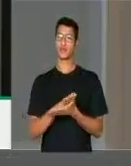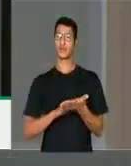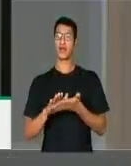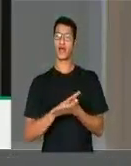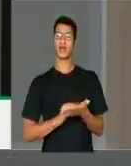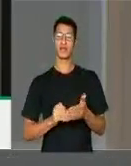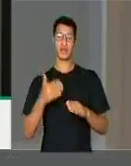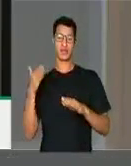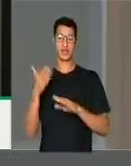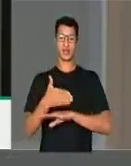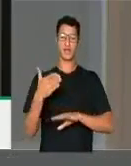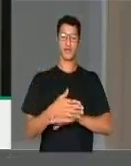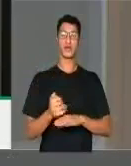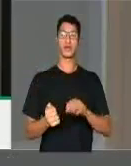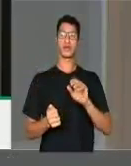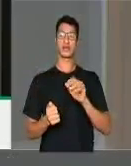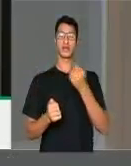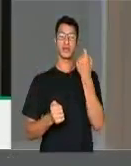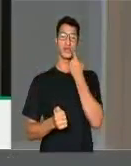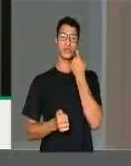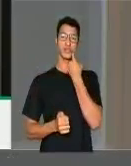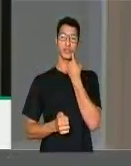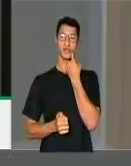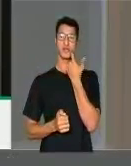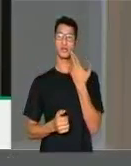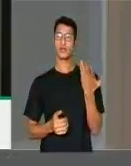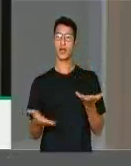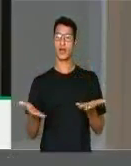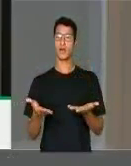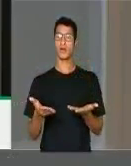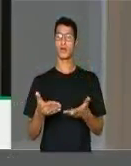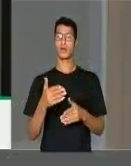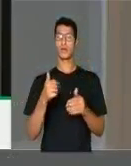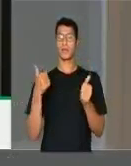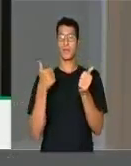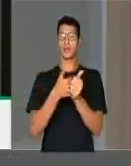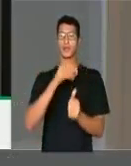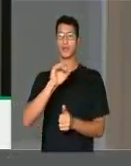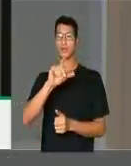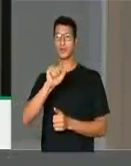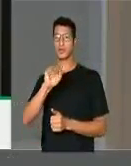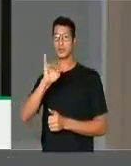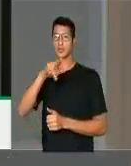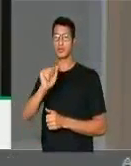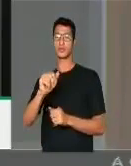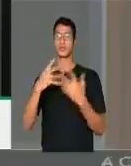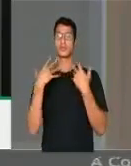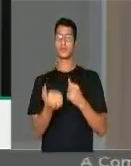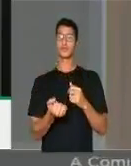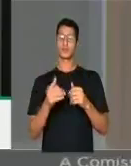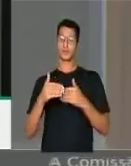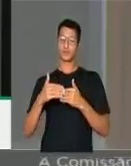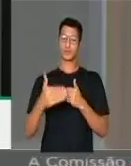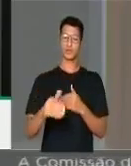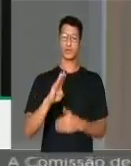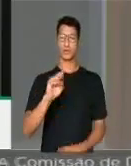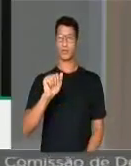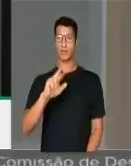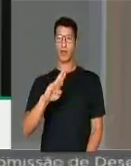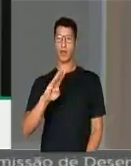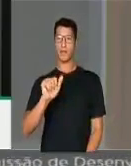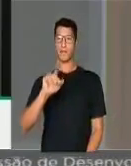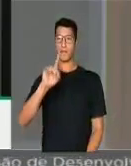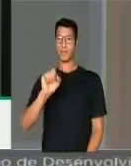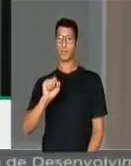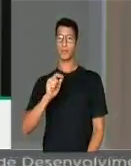de emergência e sexta-feira passada, perto de Colatina, antes da subida de Barbados,